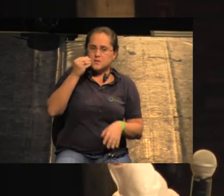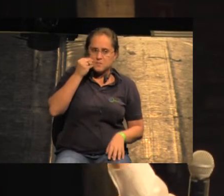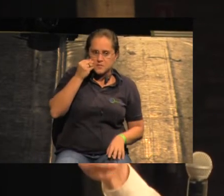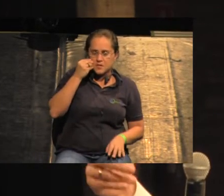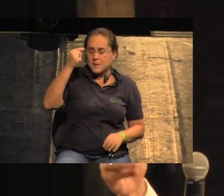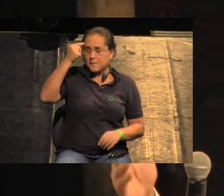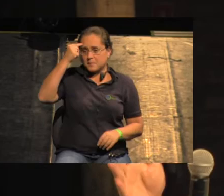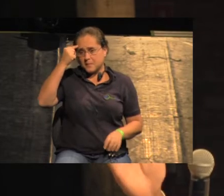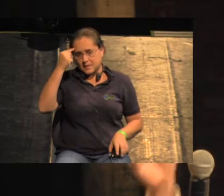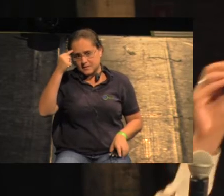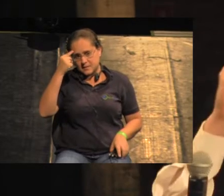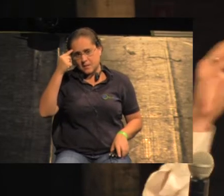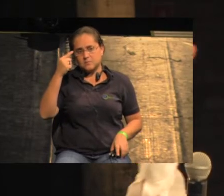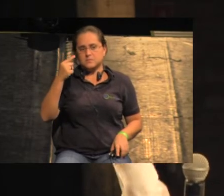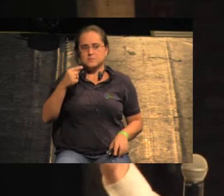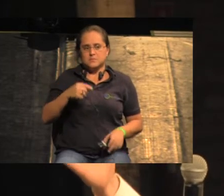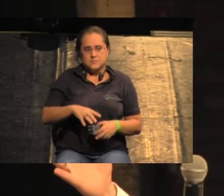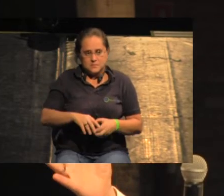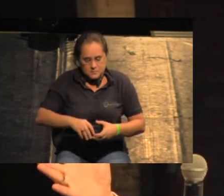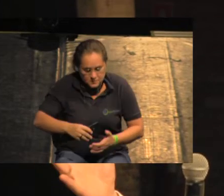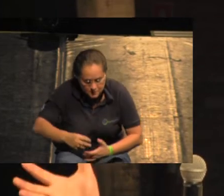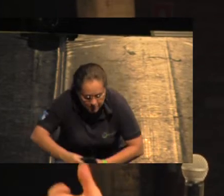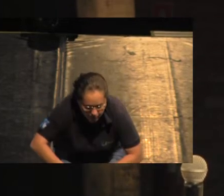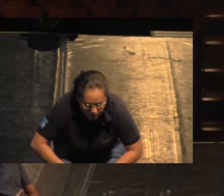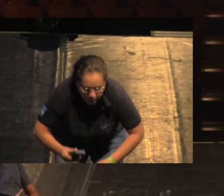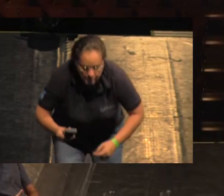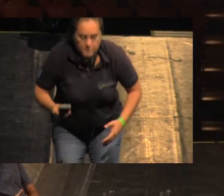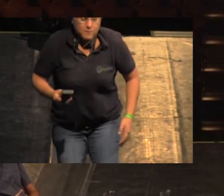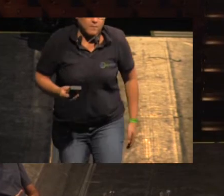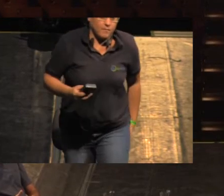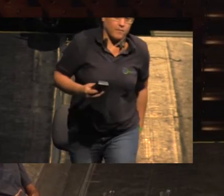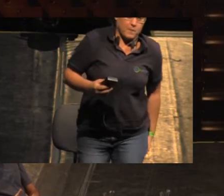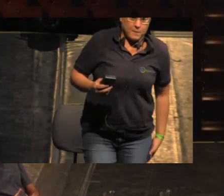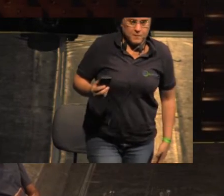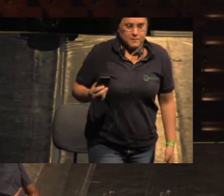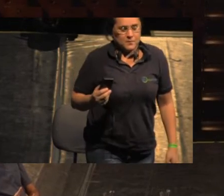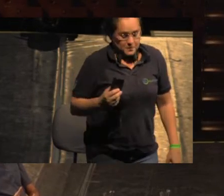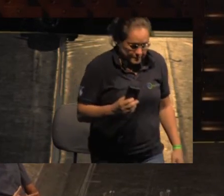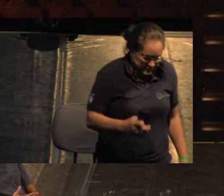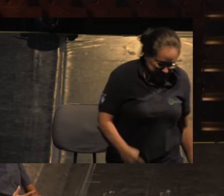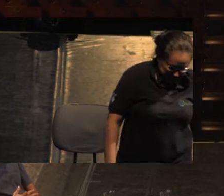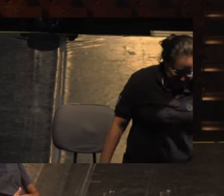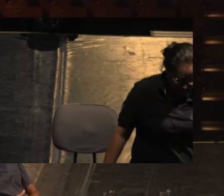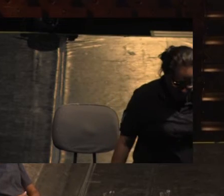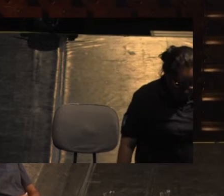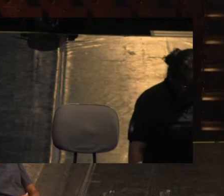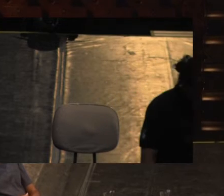mercado, você vai tentar pensar em alguma coisa que melhora. Eu vou pegar um exemplo do Bronx, que tem o Via